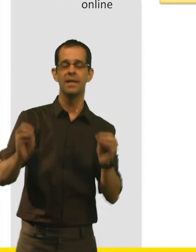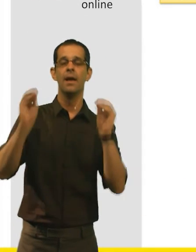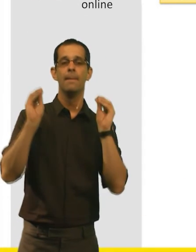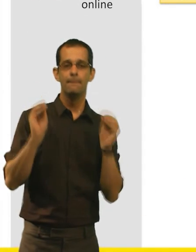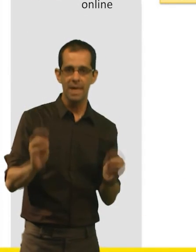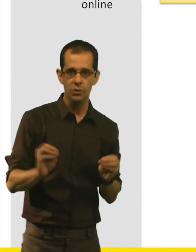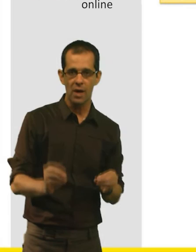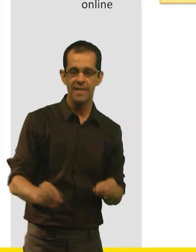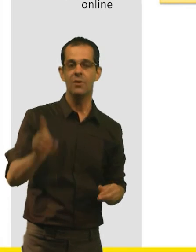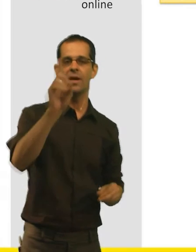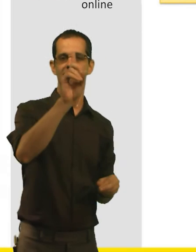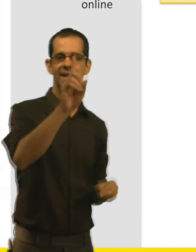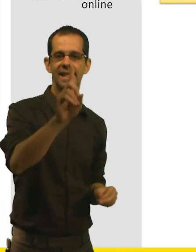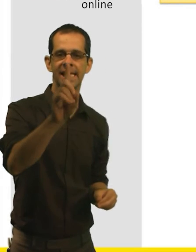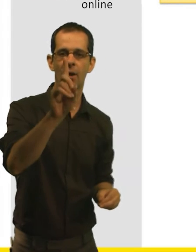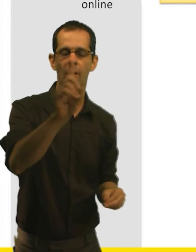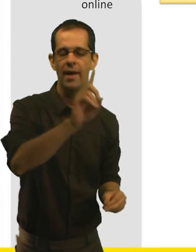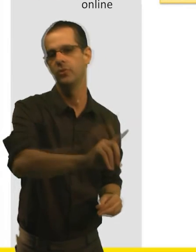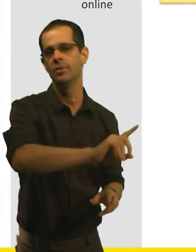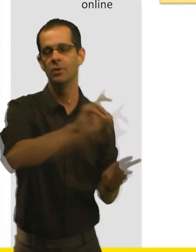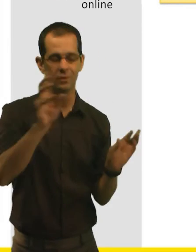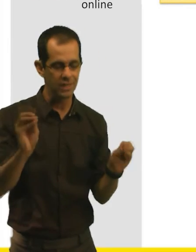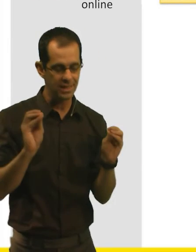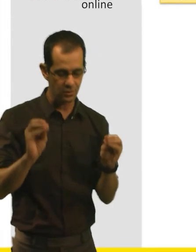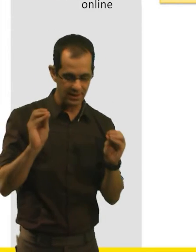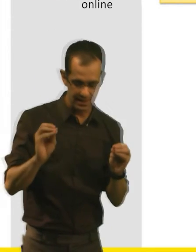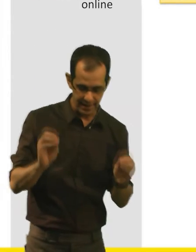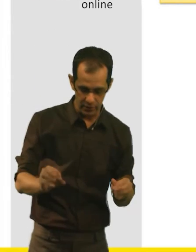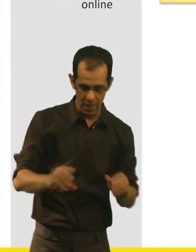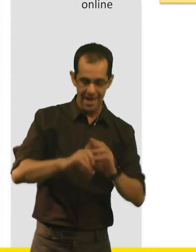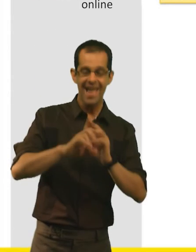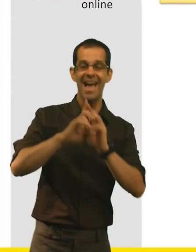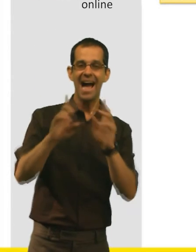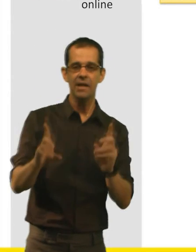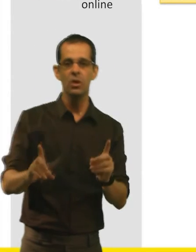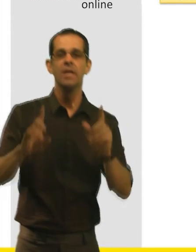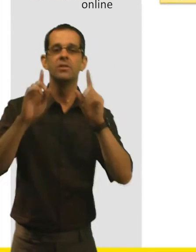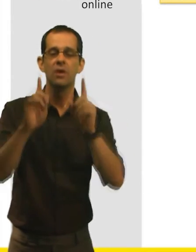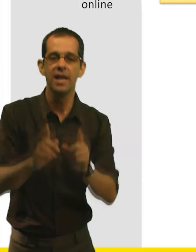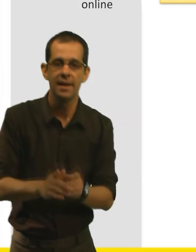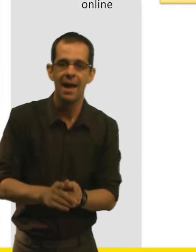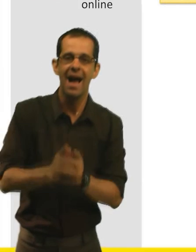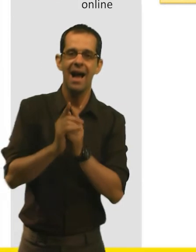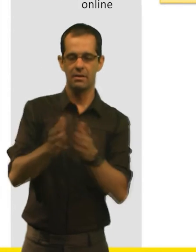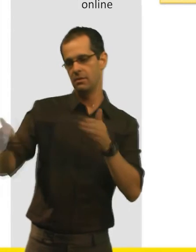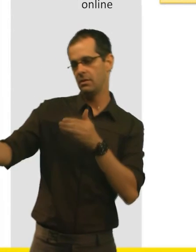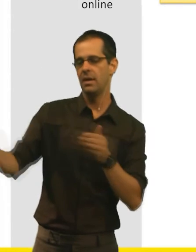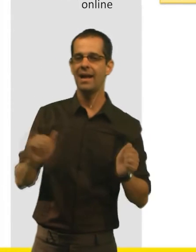aptidões pessoais. Agora, incorreto, pessoal. Você não está certo, é errado escolher